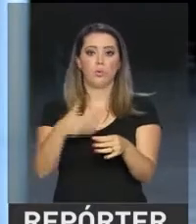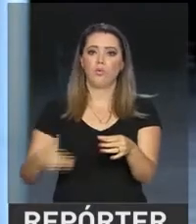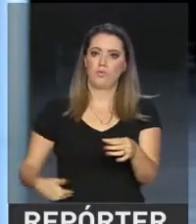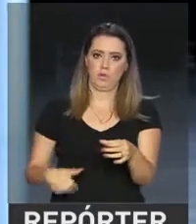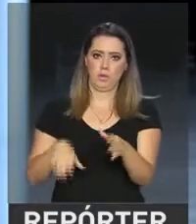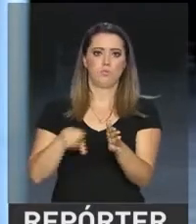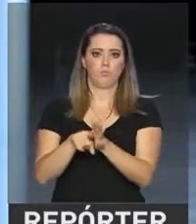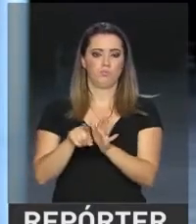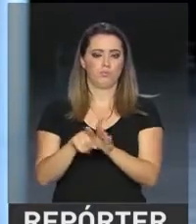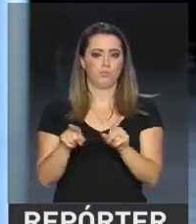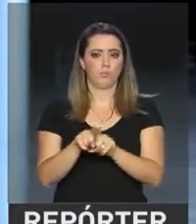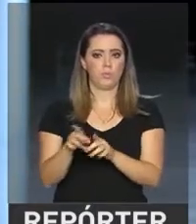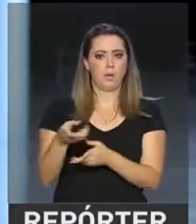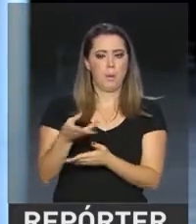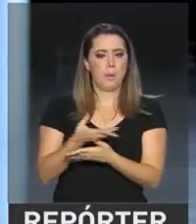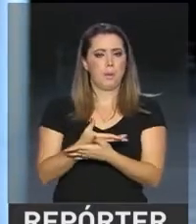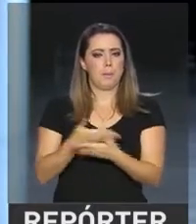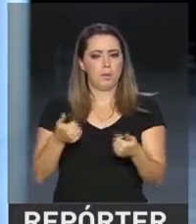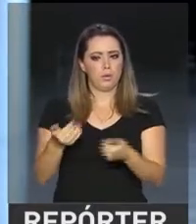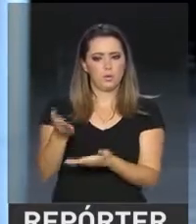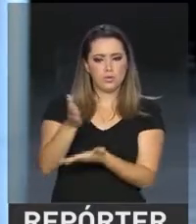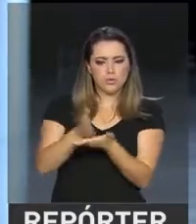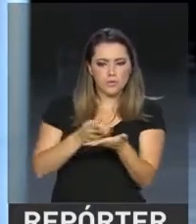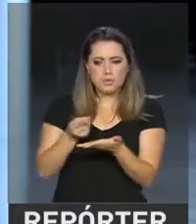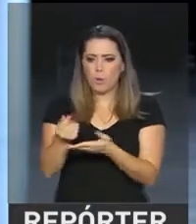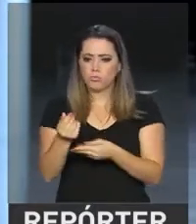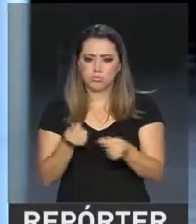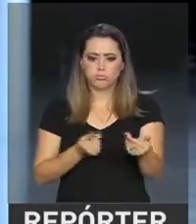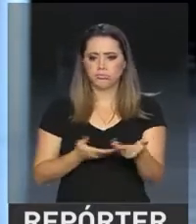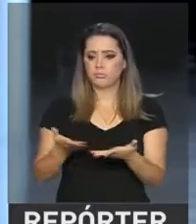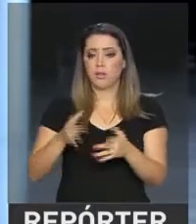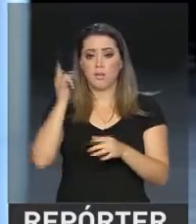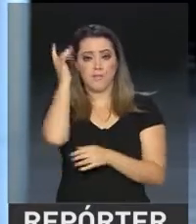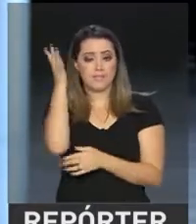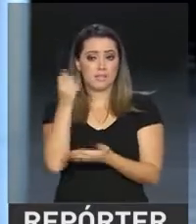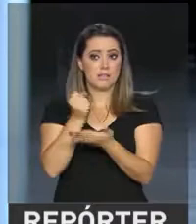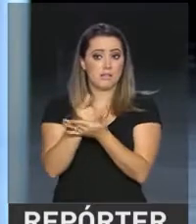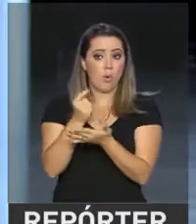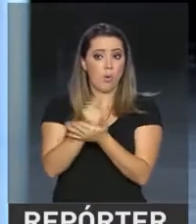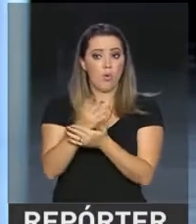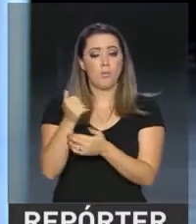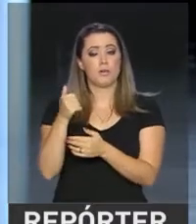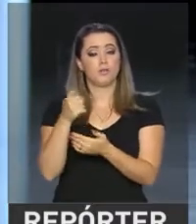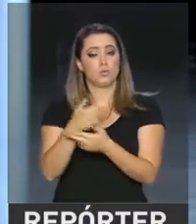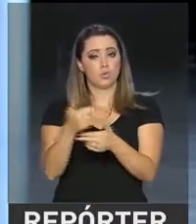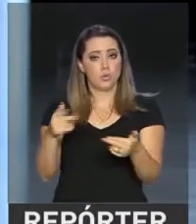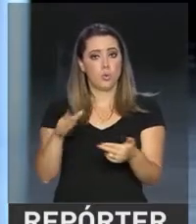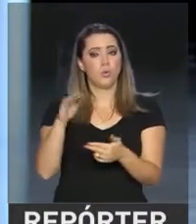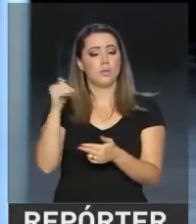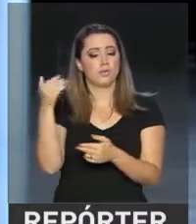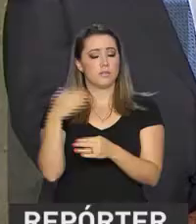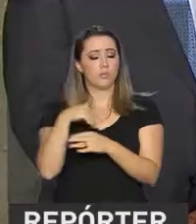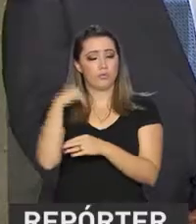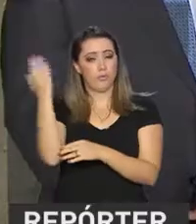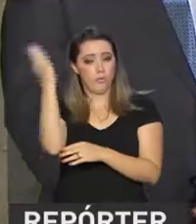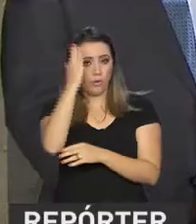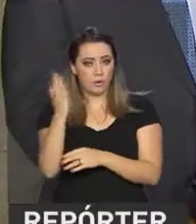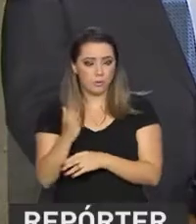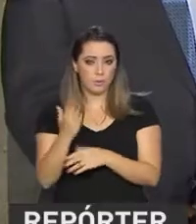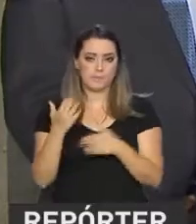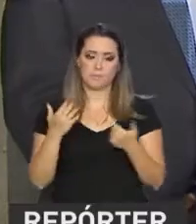entre os setores público e privado e facilita os procedimentos de importação de bens e insumos para pesquisa a gente